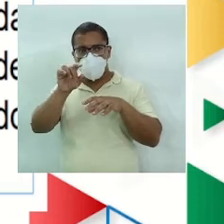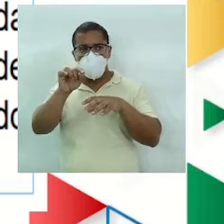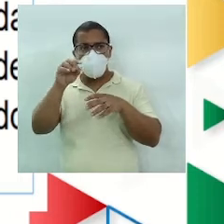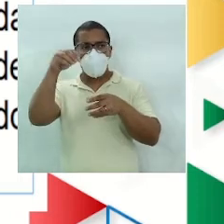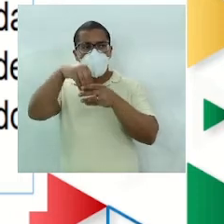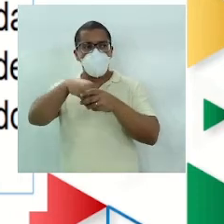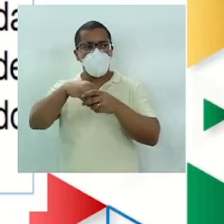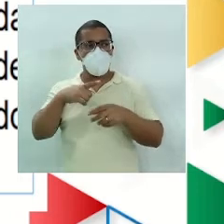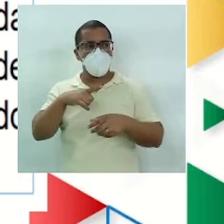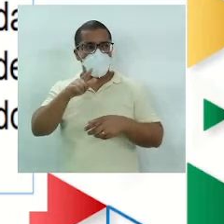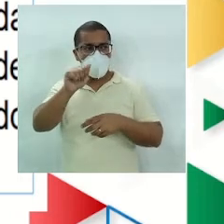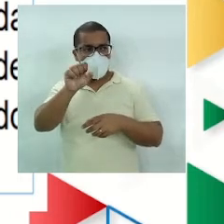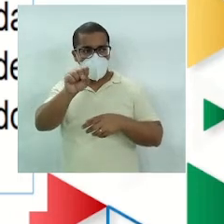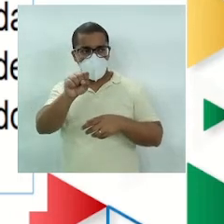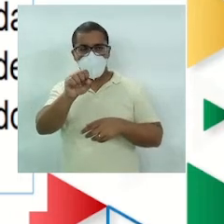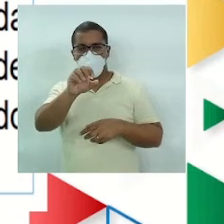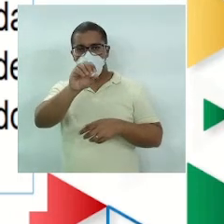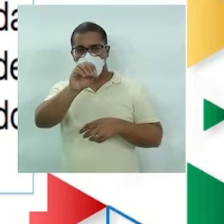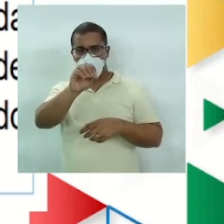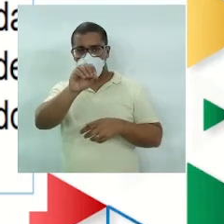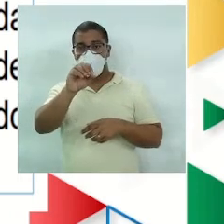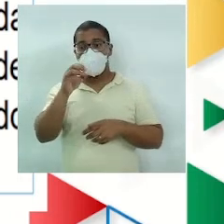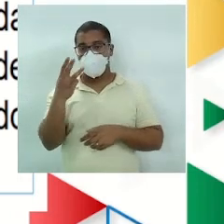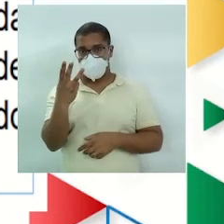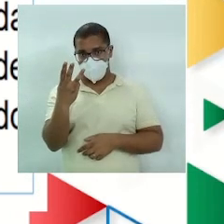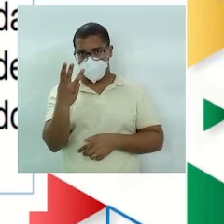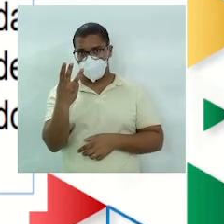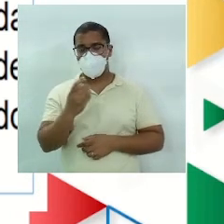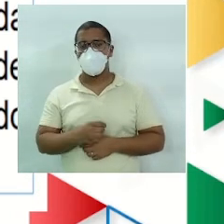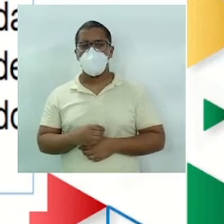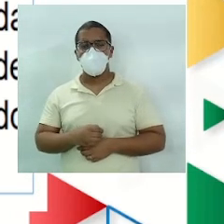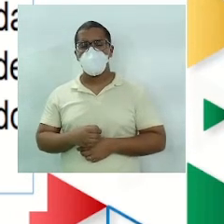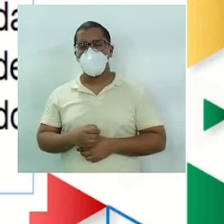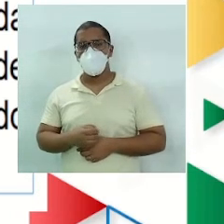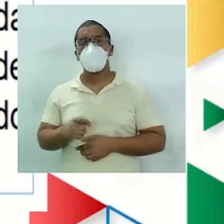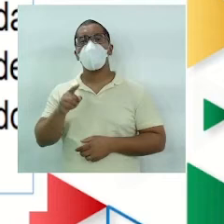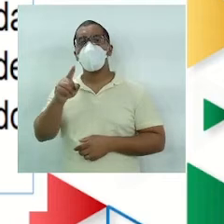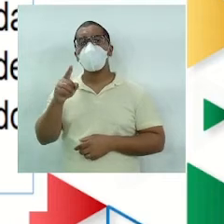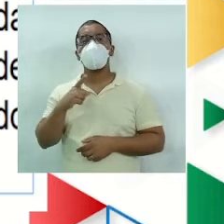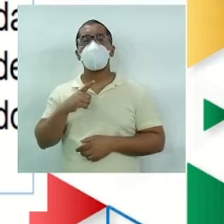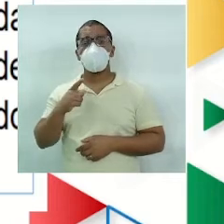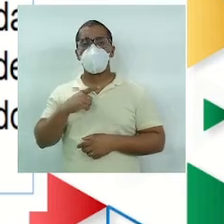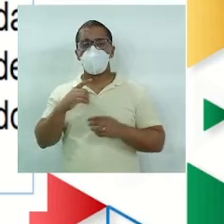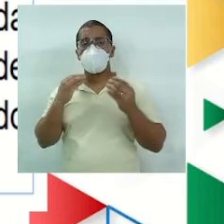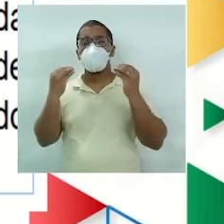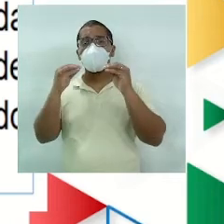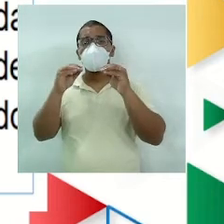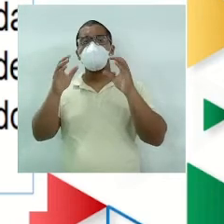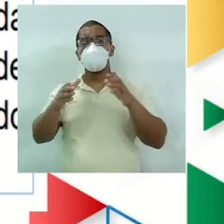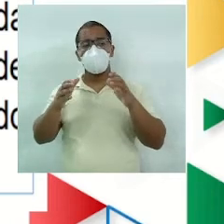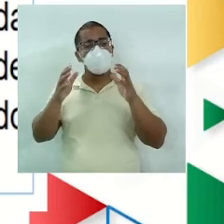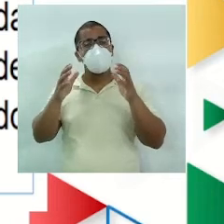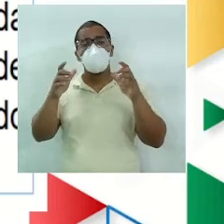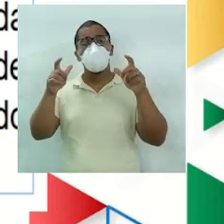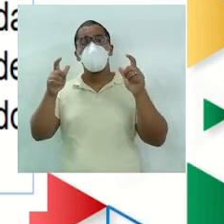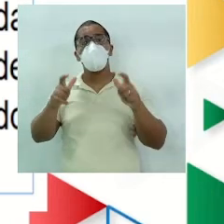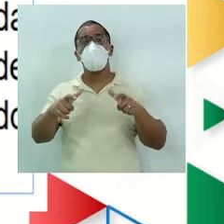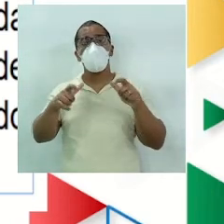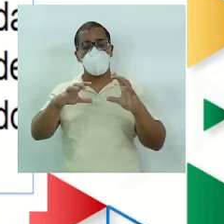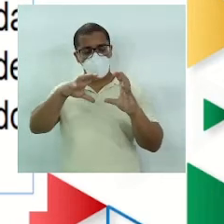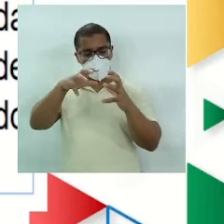cuja sua forma molecular é O3 e está localizada em uma região da atmosfera